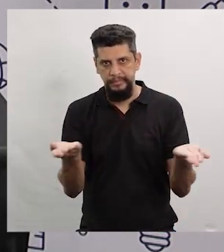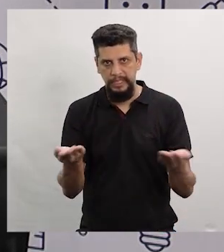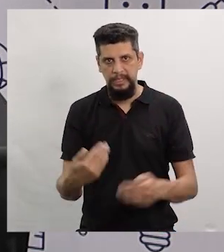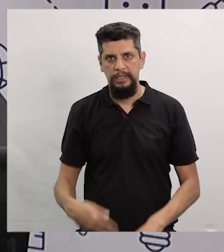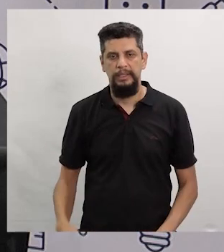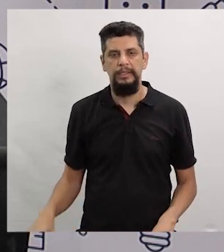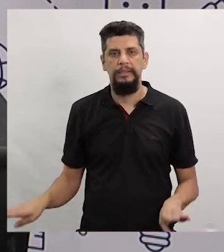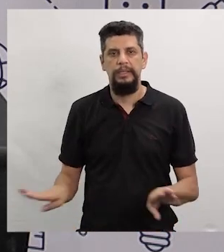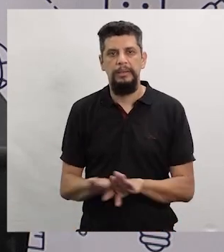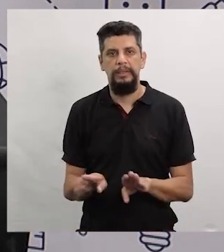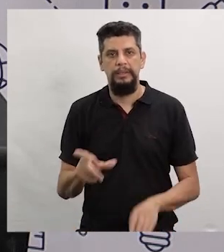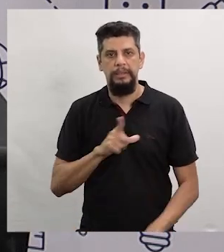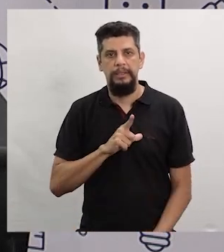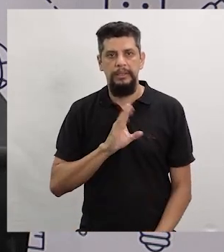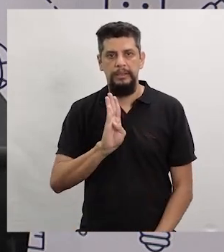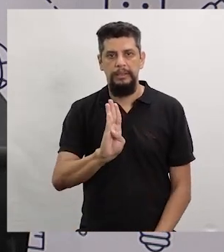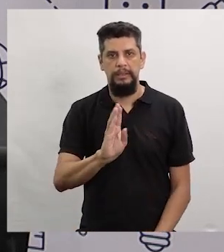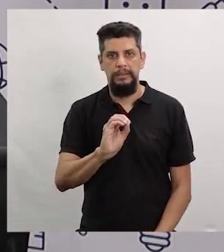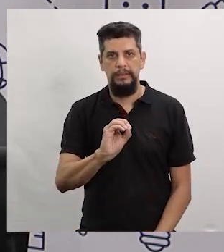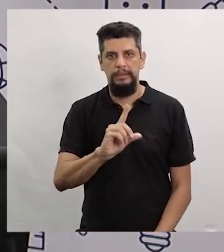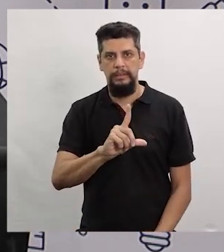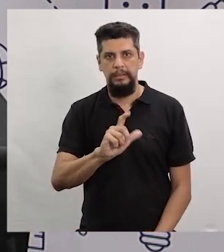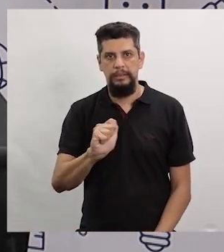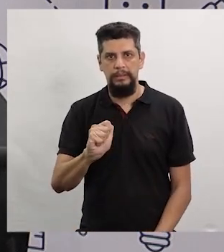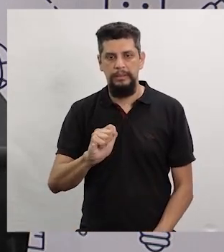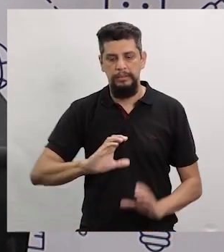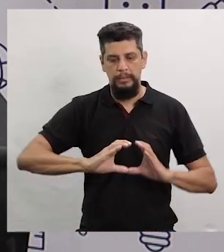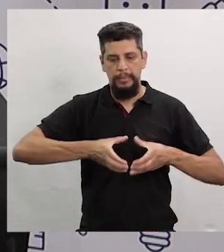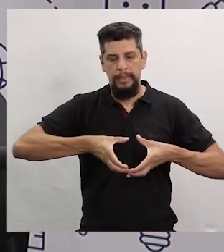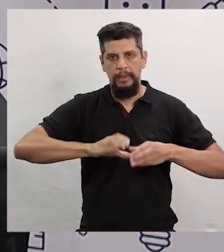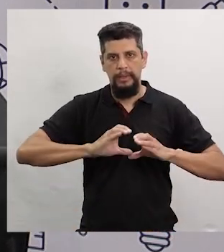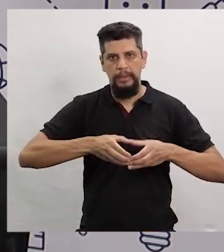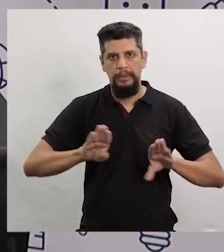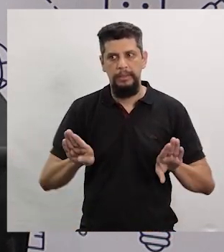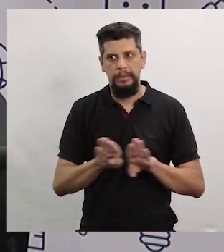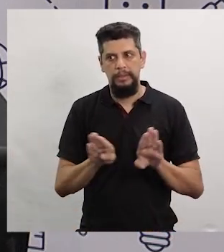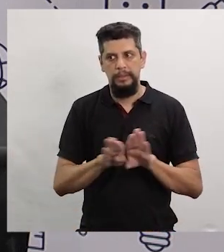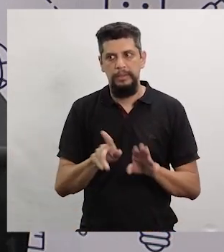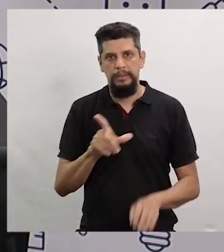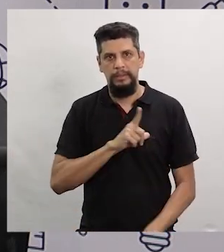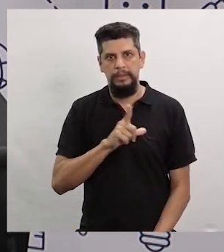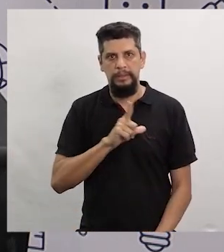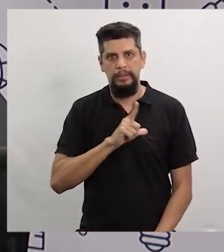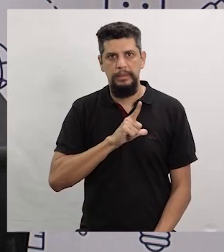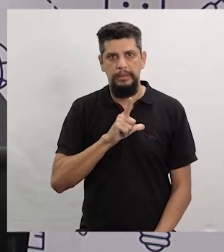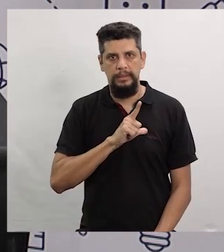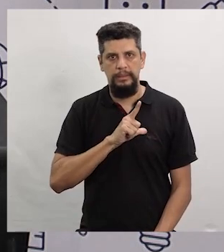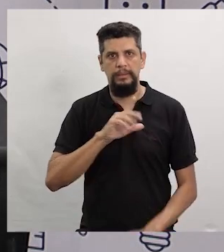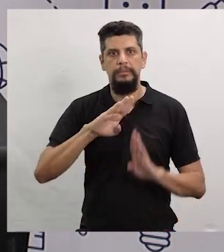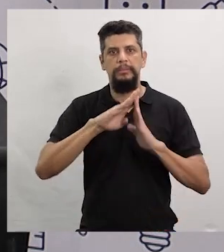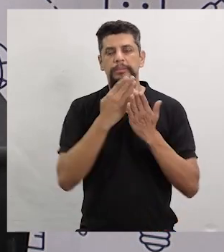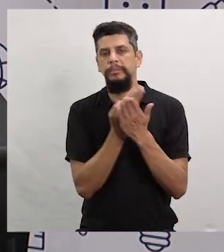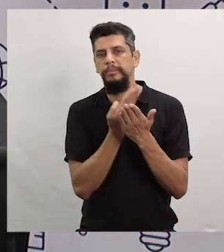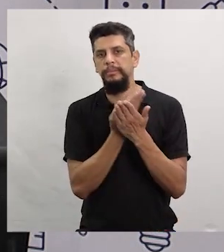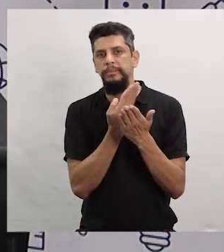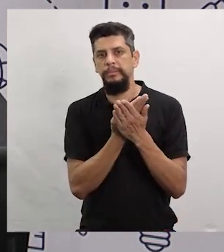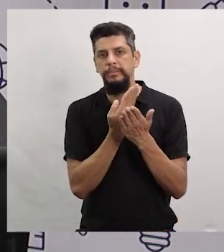e nós temos uma bola e nós temos também a